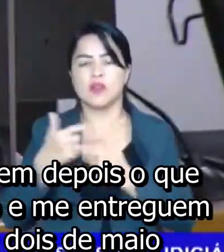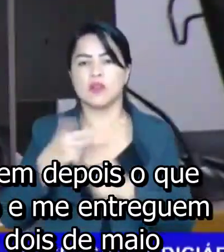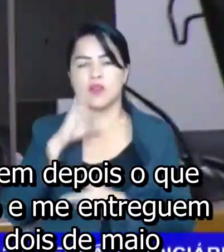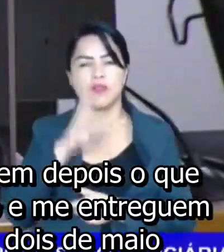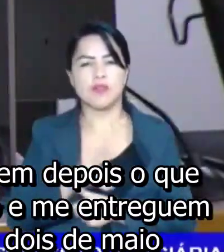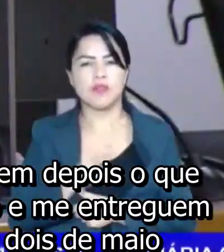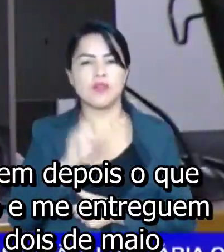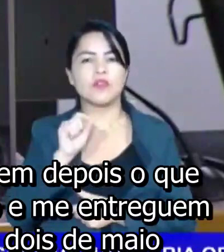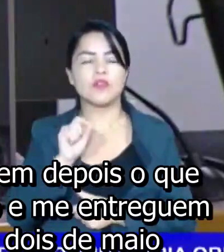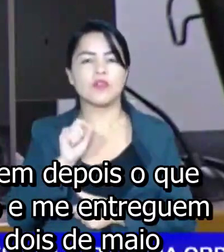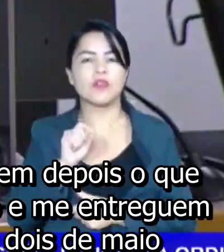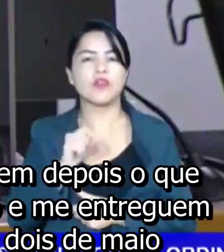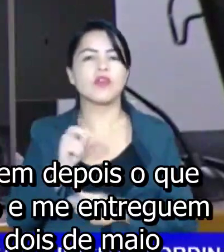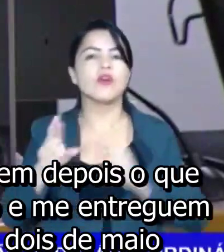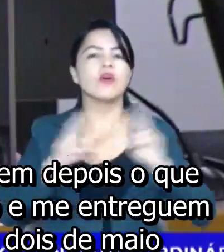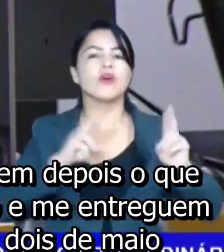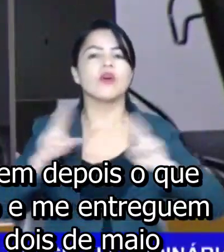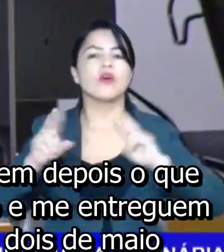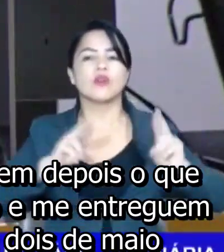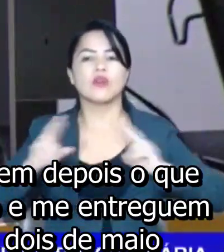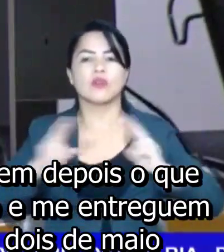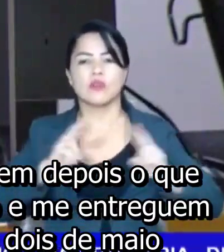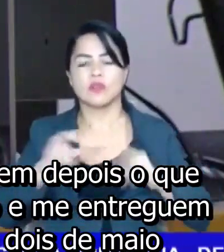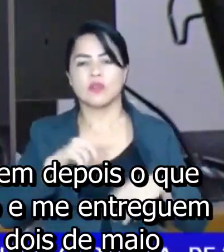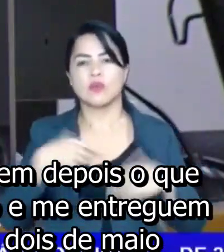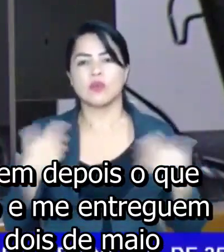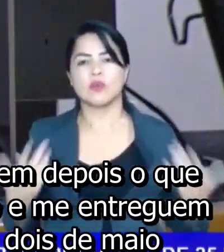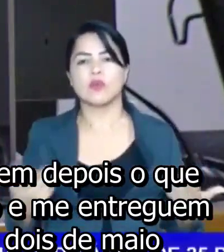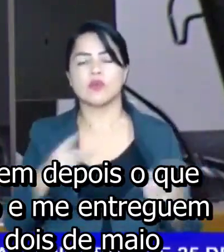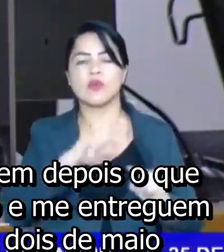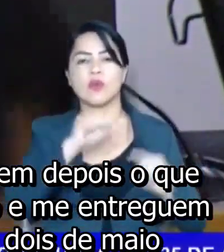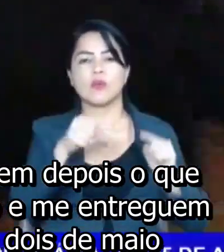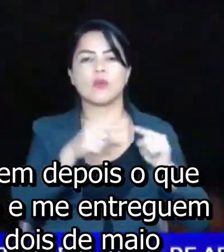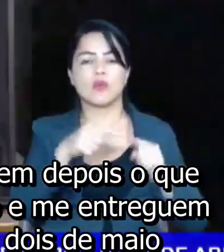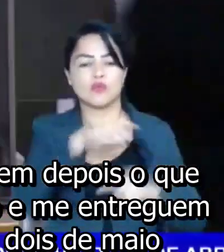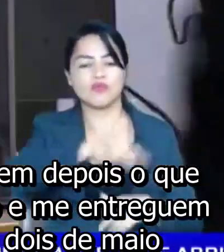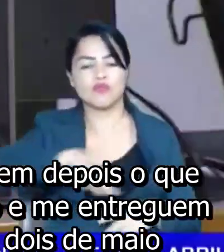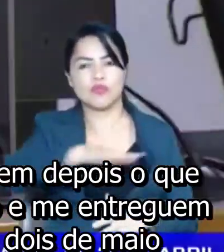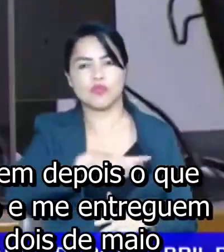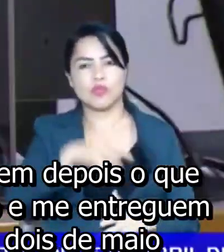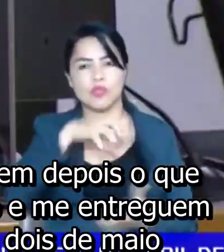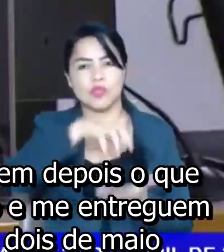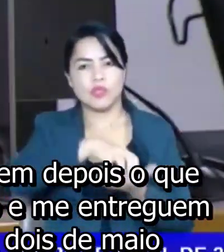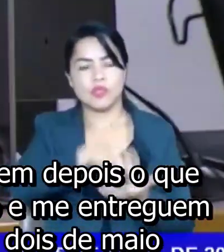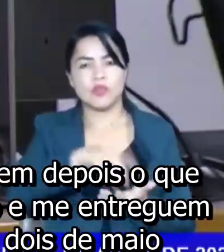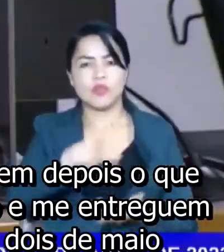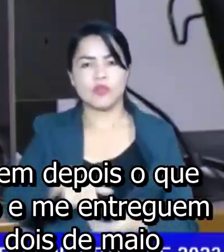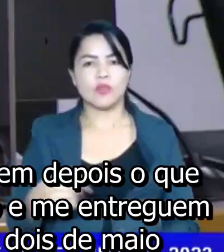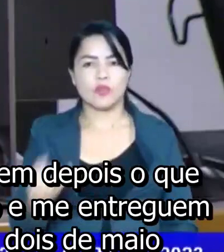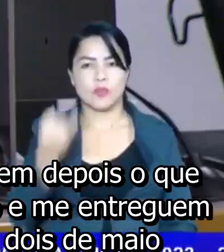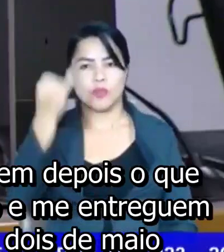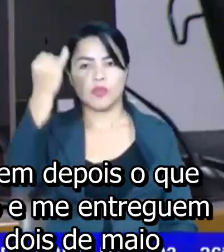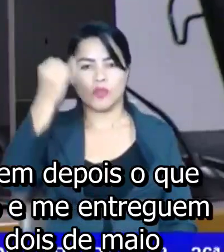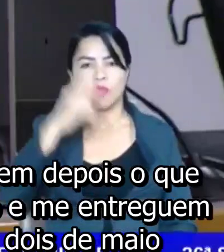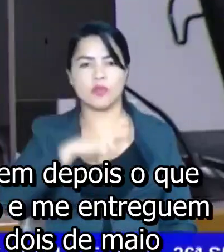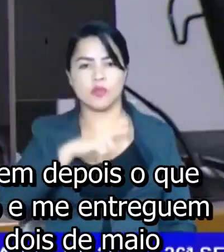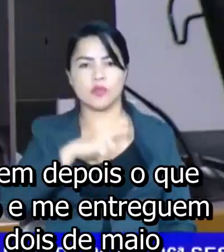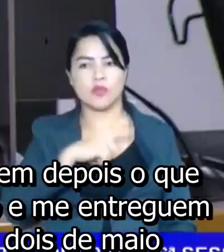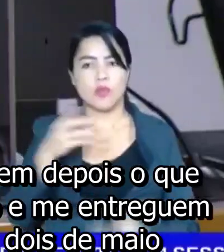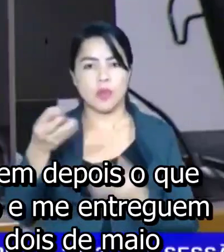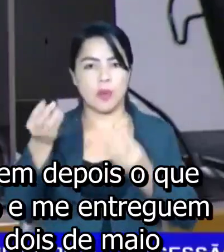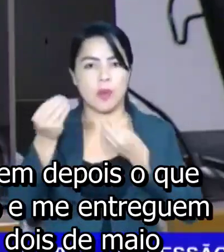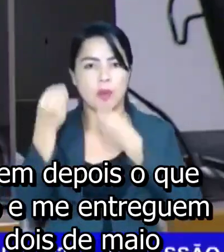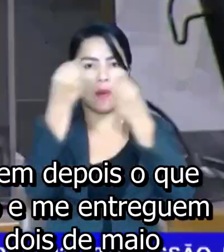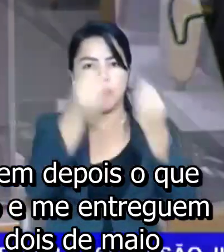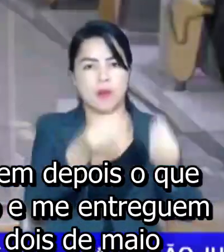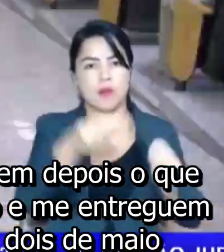veem depois o que é que correlaciona, né, o ponto central da importância disso. Tá? Isso, e me